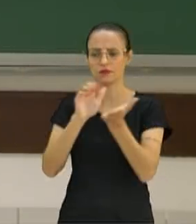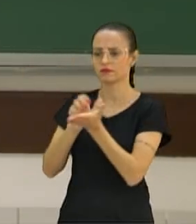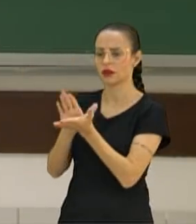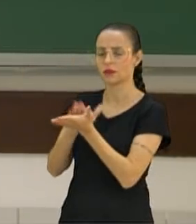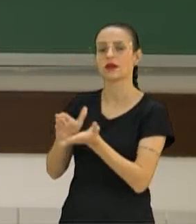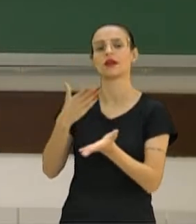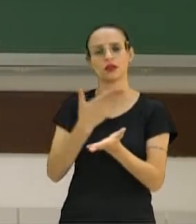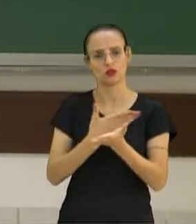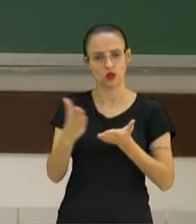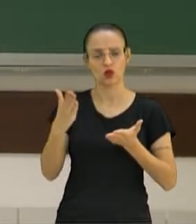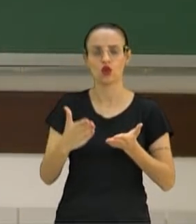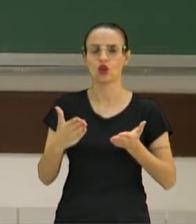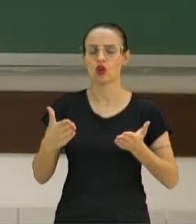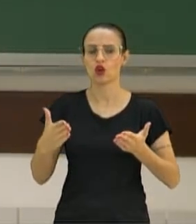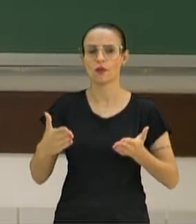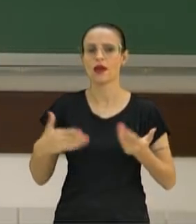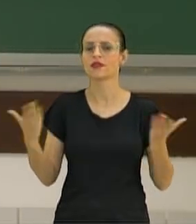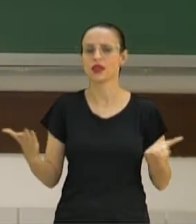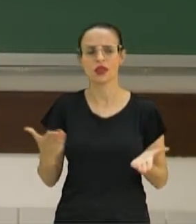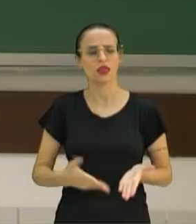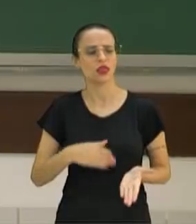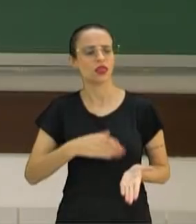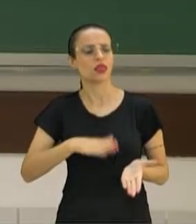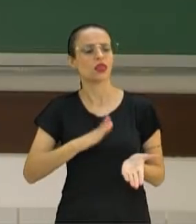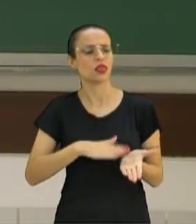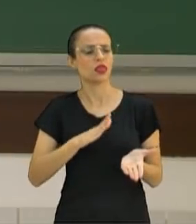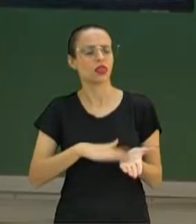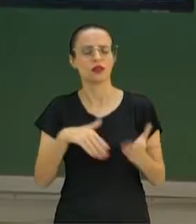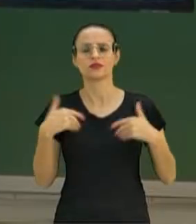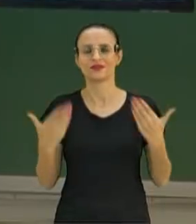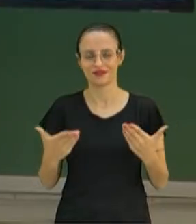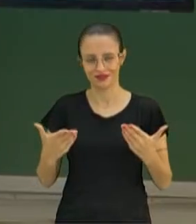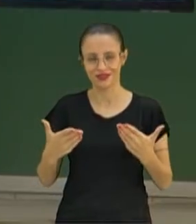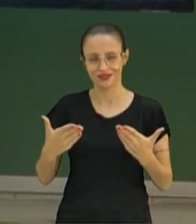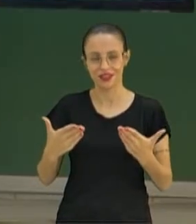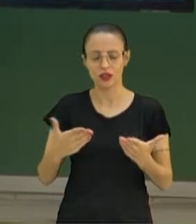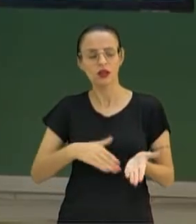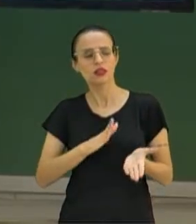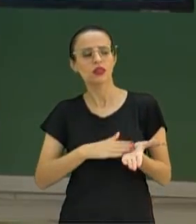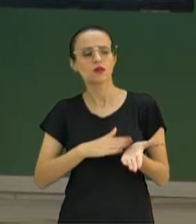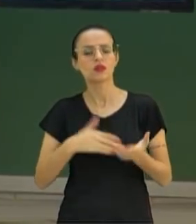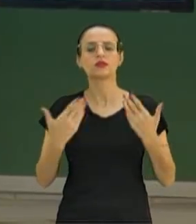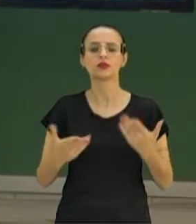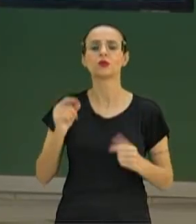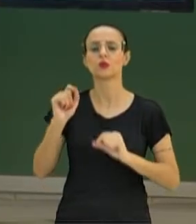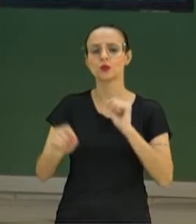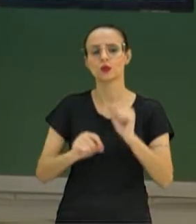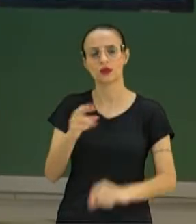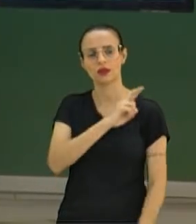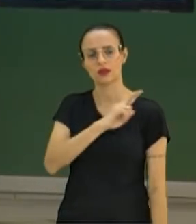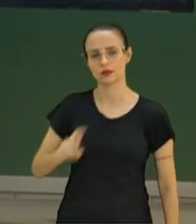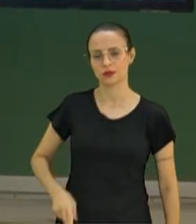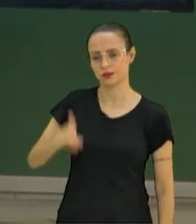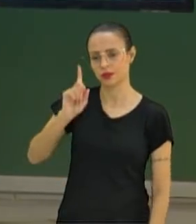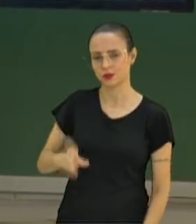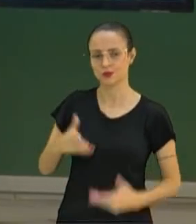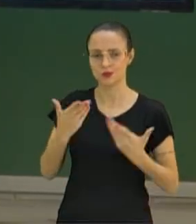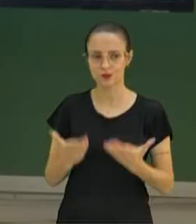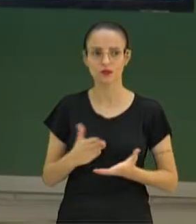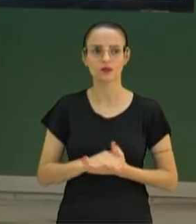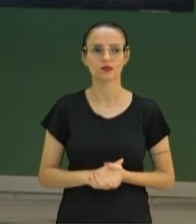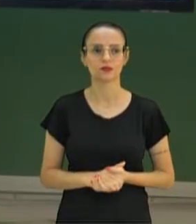o início dessa contestação, né, vamos contestar aí essas questões que a República impunha a essas pessoas,